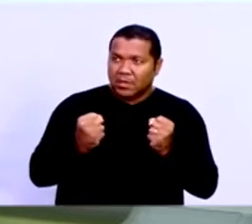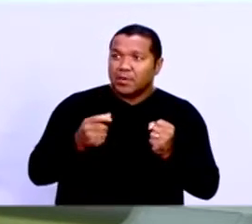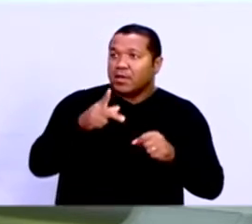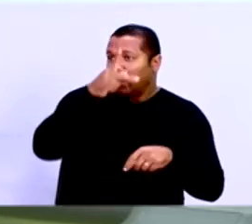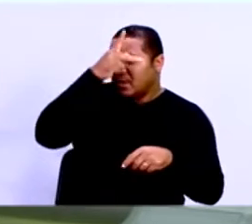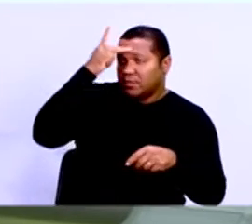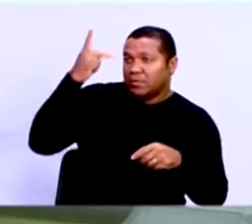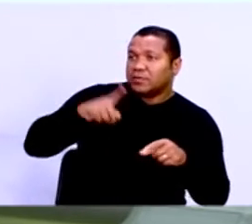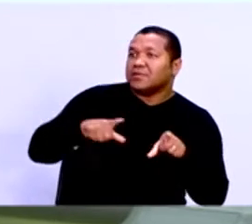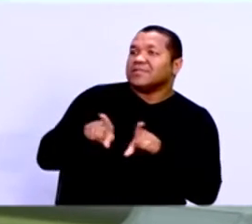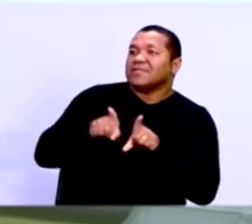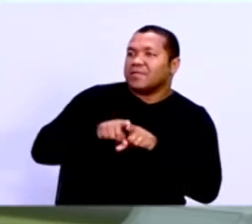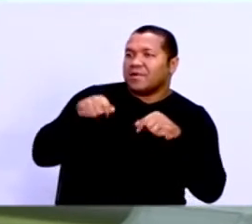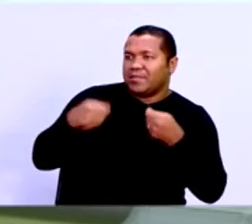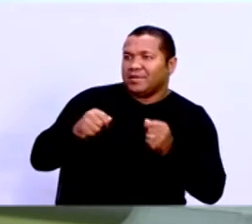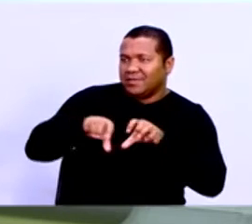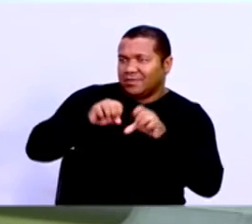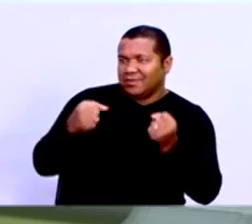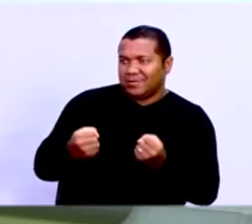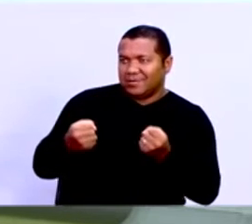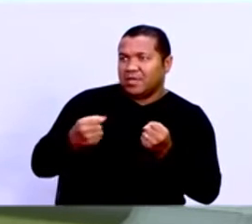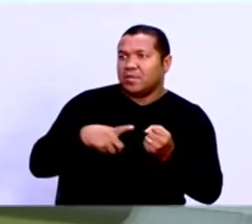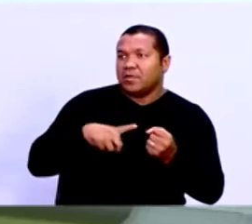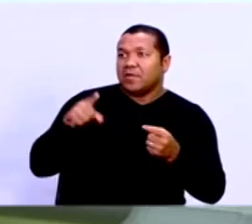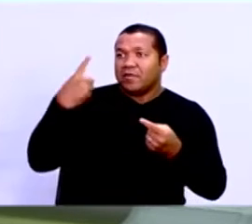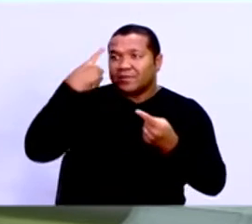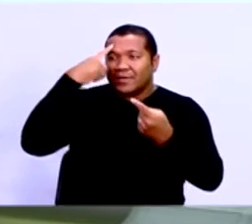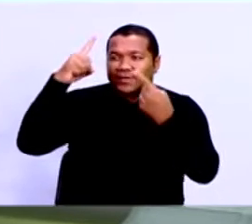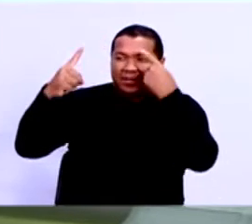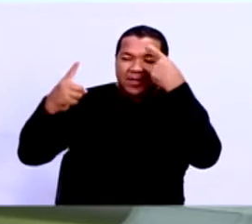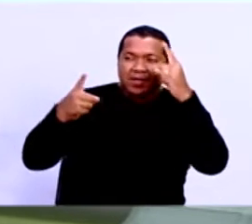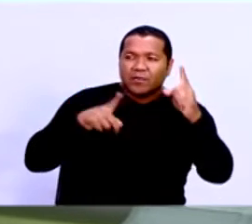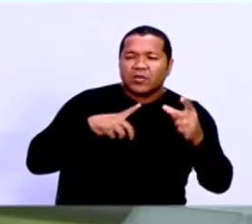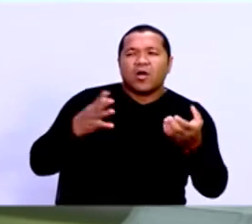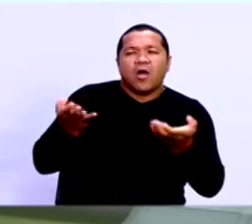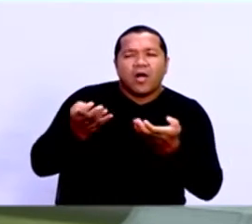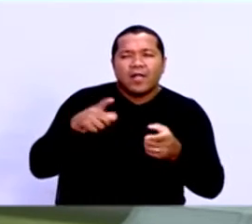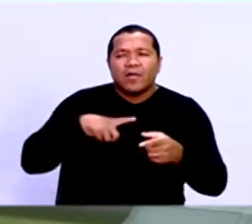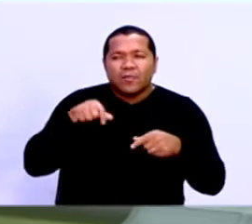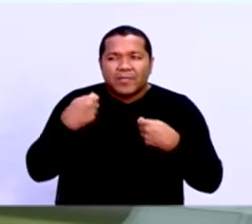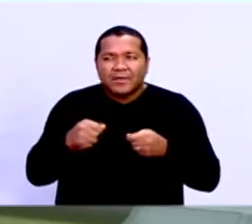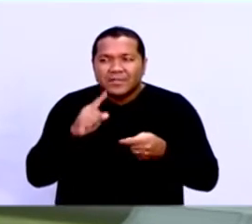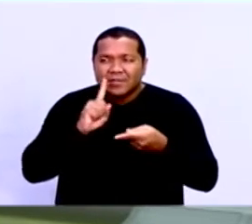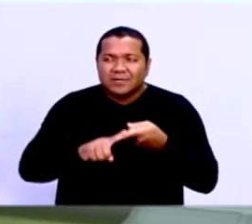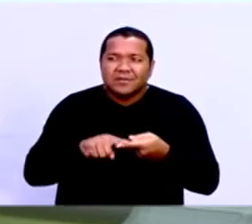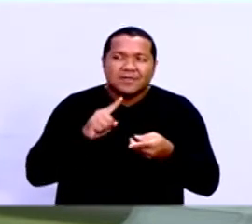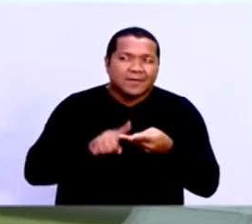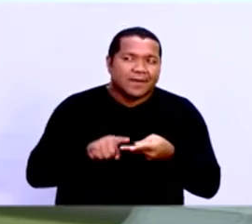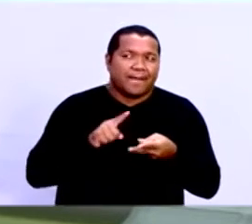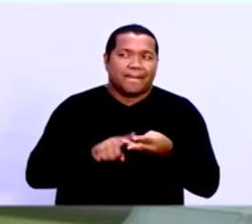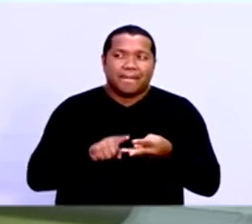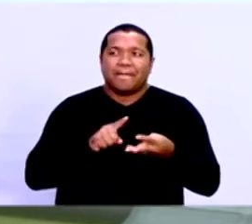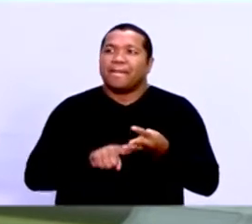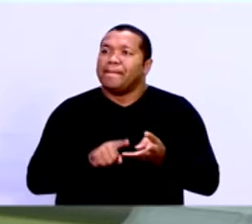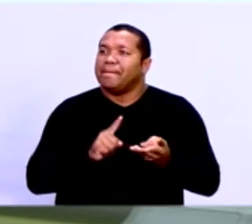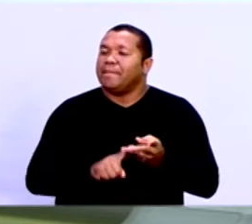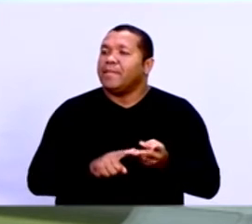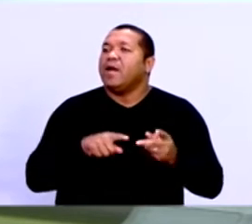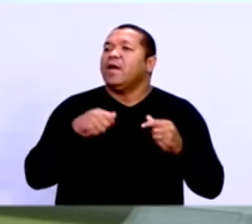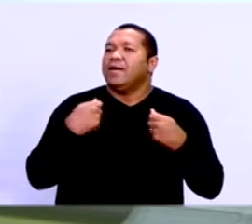eles vão dar idéias de como o sistema pode ser feito olha eu preciso eu preciso fazer